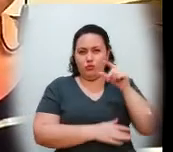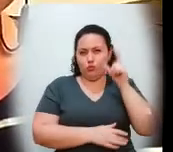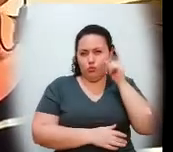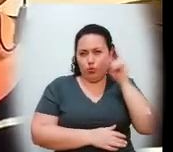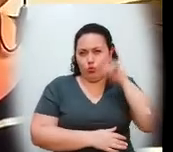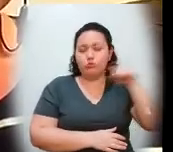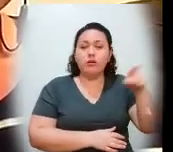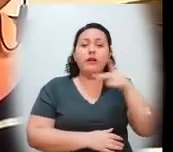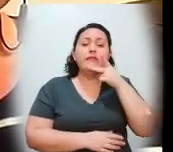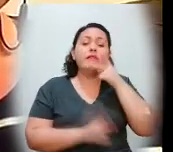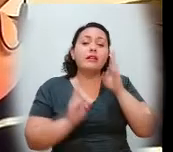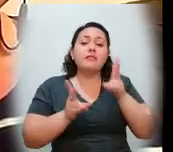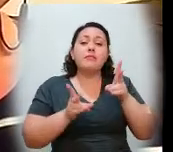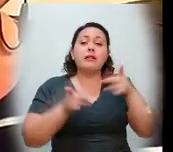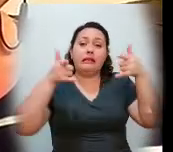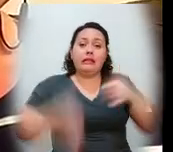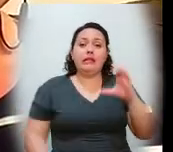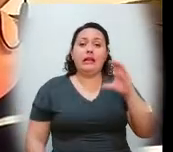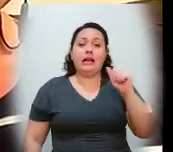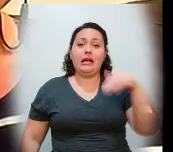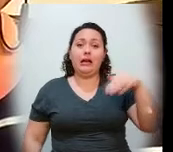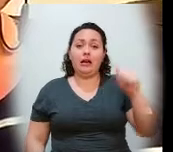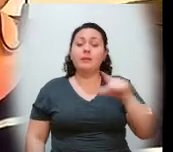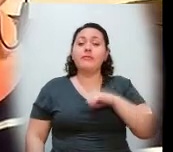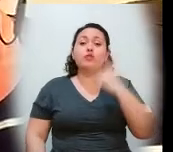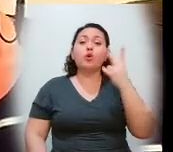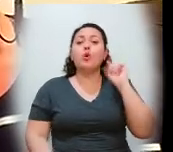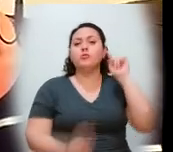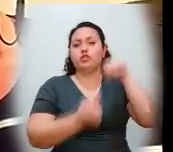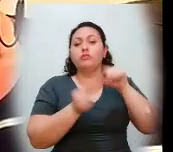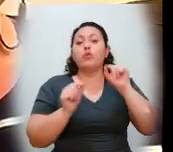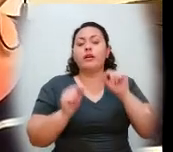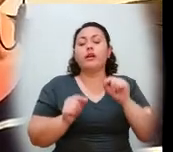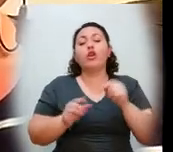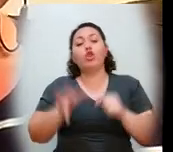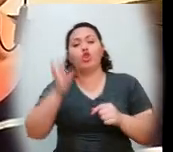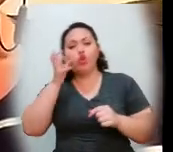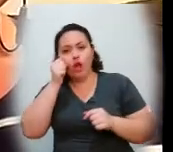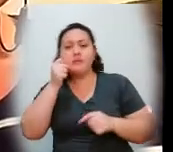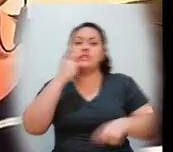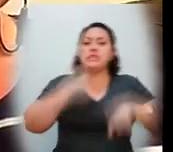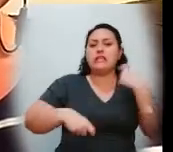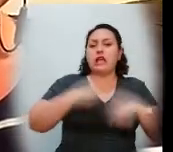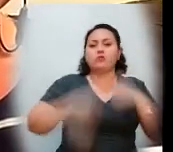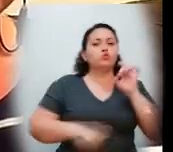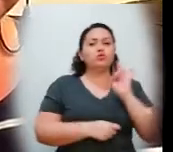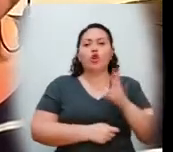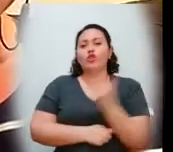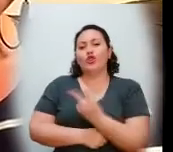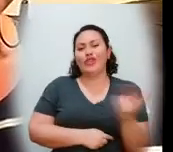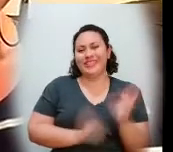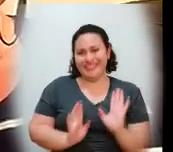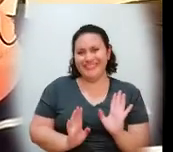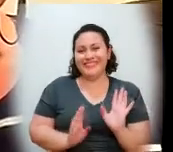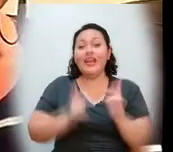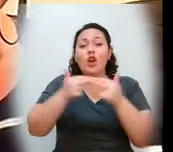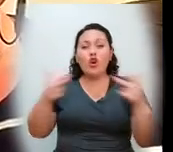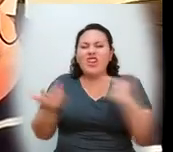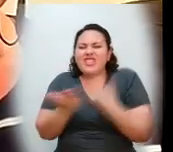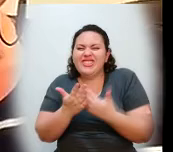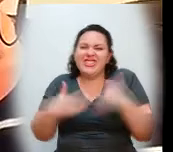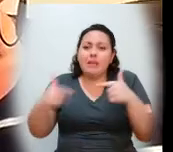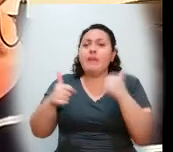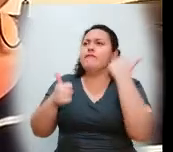duas funções, que é dormir e fazer sexo, né? O uhum, restante a gente deixa para fazer em outros uhum, locais, né?